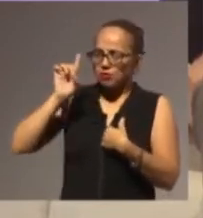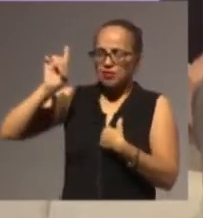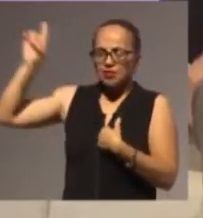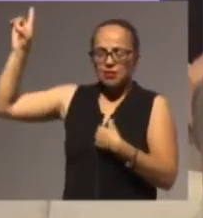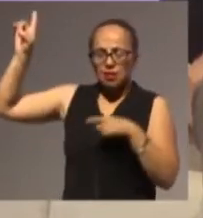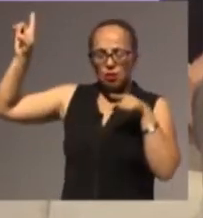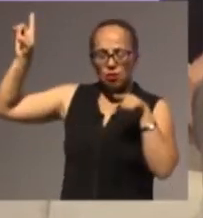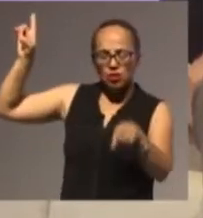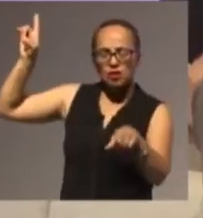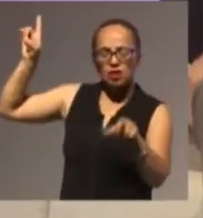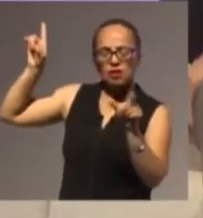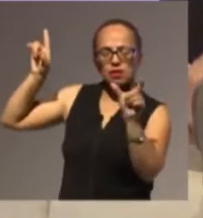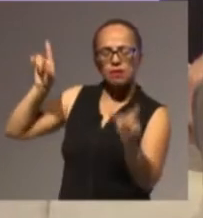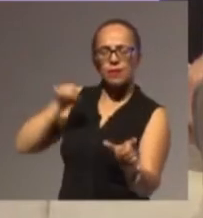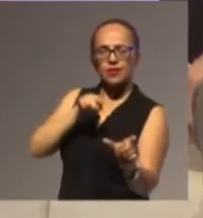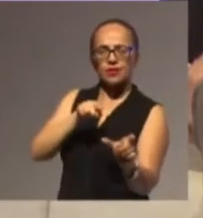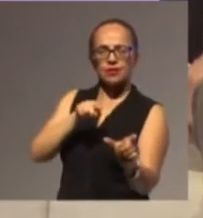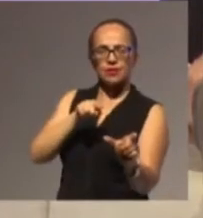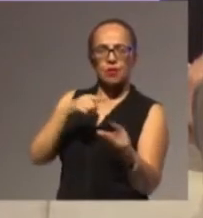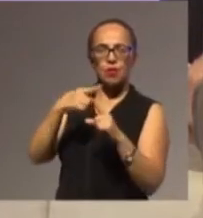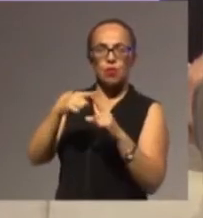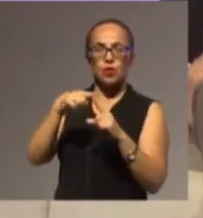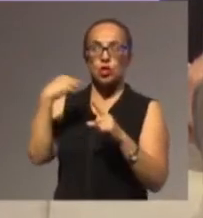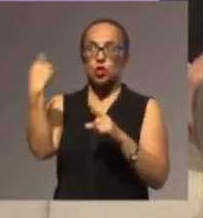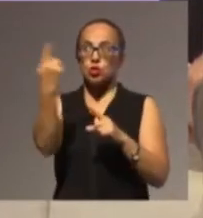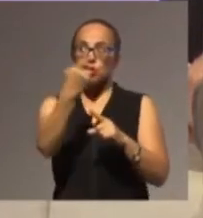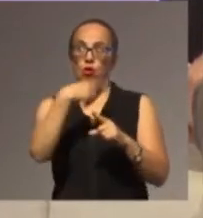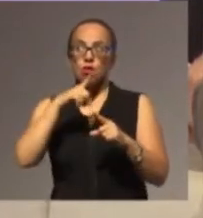Porque nós somos os acordes de Deus.